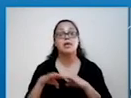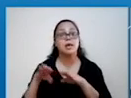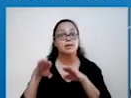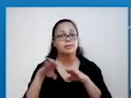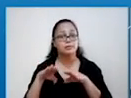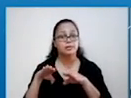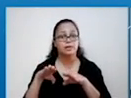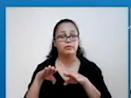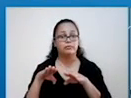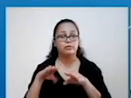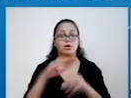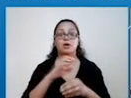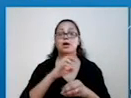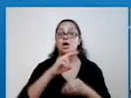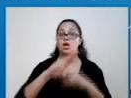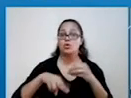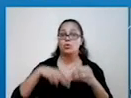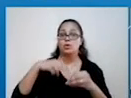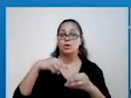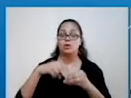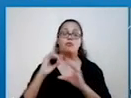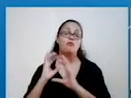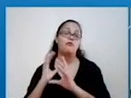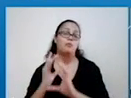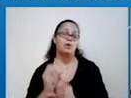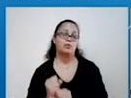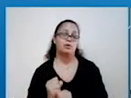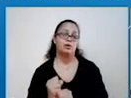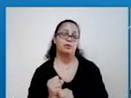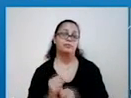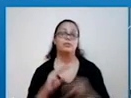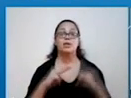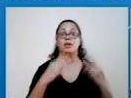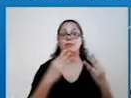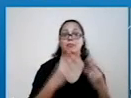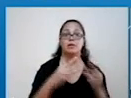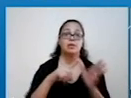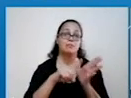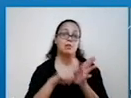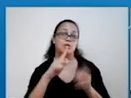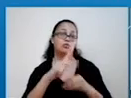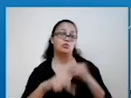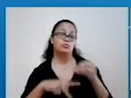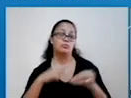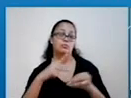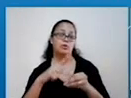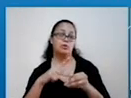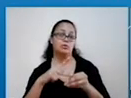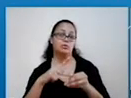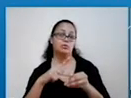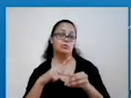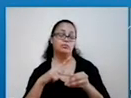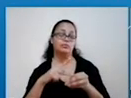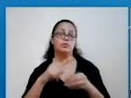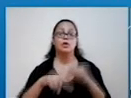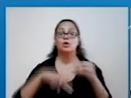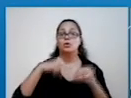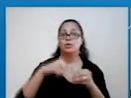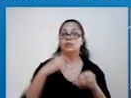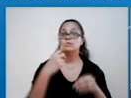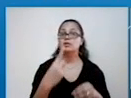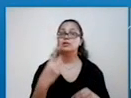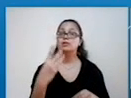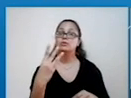o número de nêutrons é calculado, o número de massa menos o número de prótons. Então, nêutrons é igual a